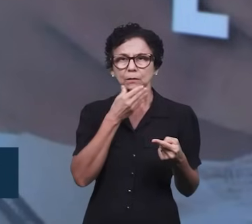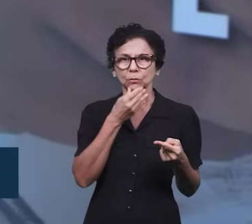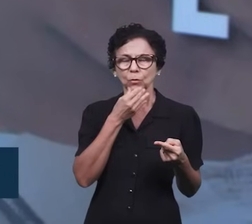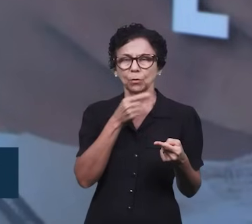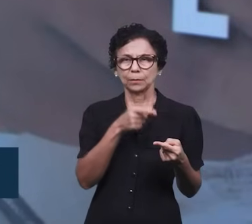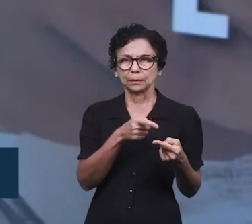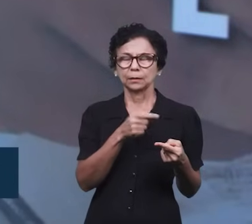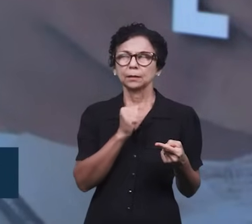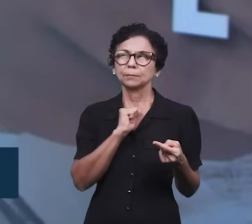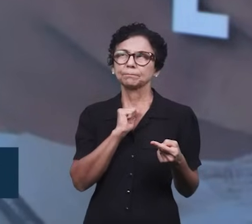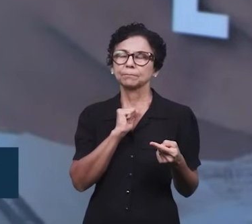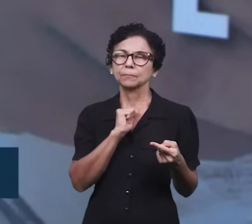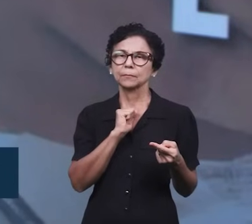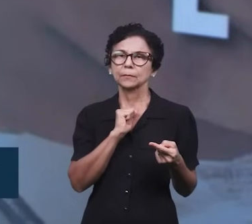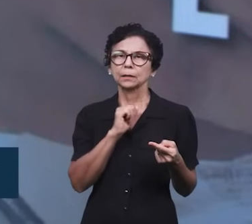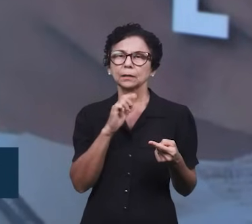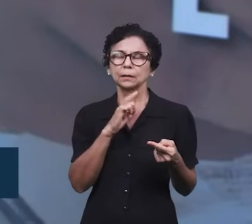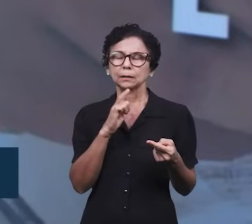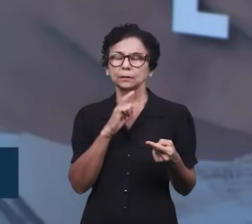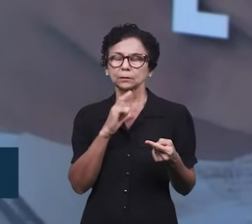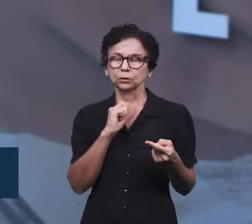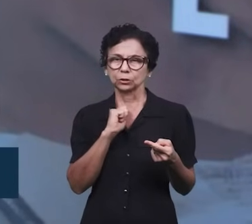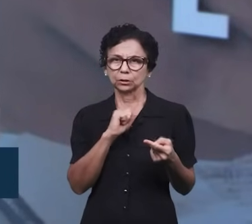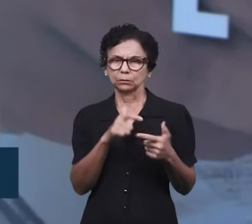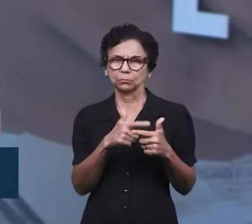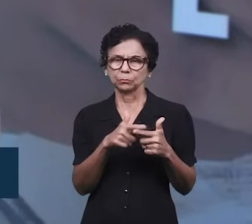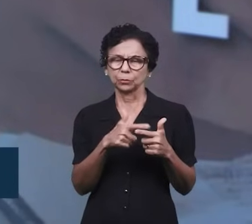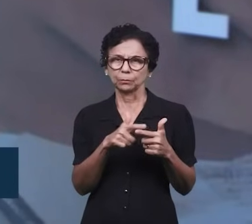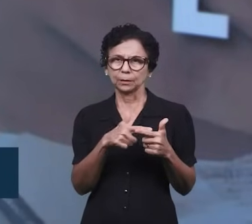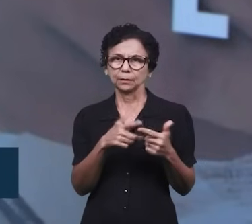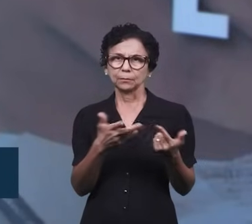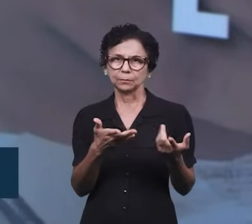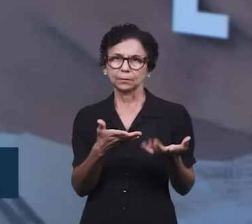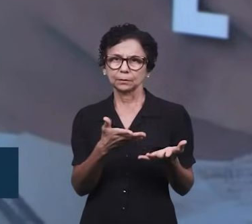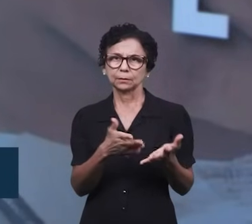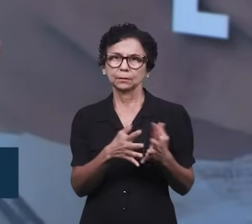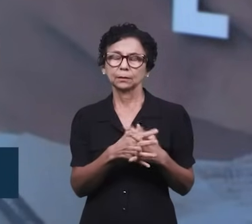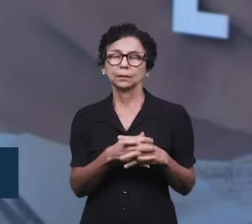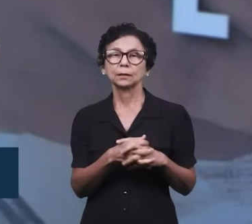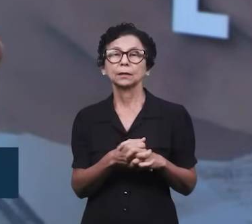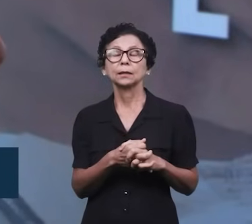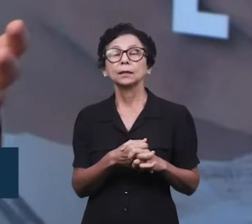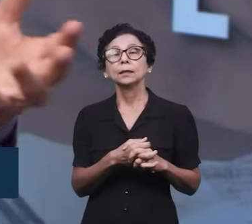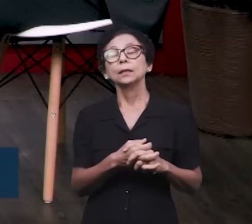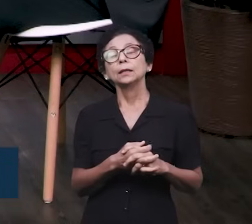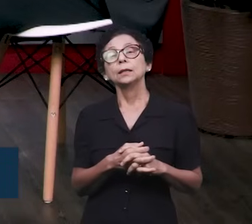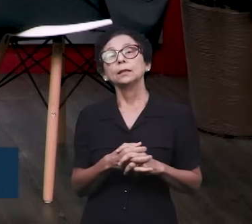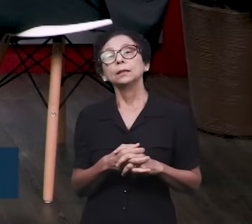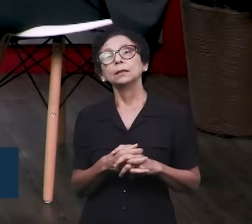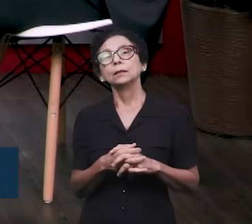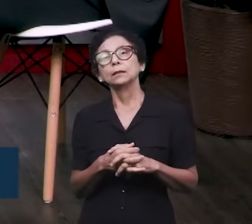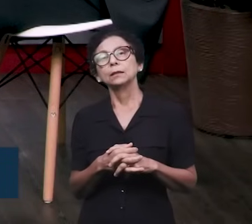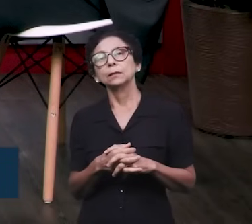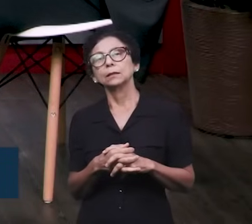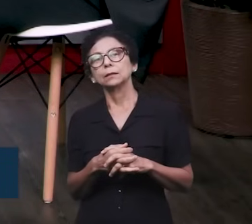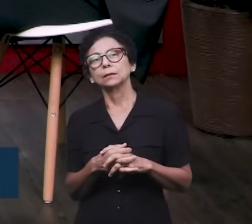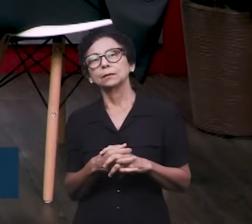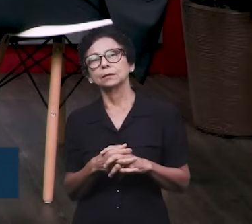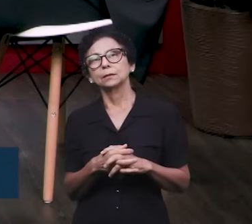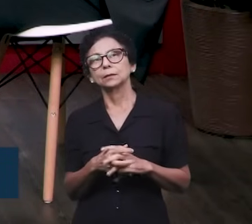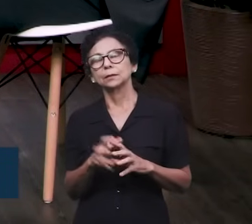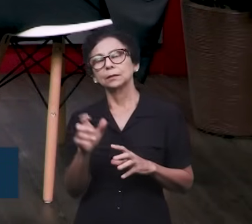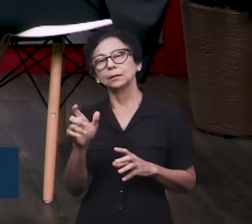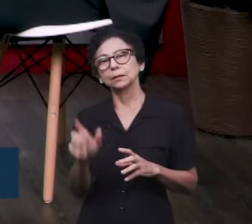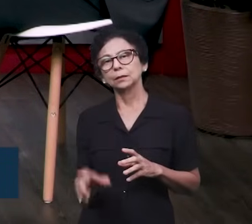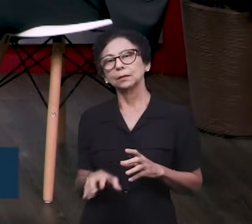que o Dr. Frechedas, que foi quem atendeu ele... Exatamente, um ortopedista. Um ortopedista, ele vai usar